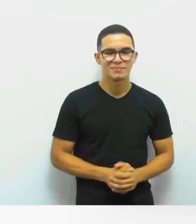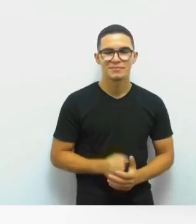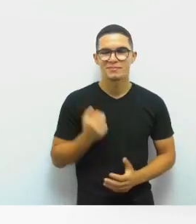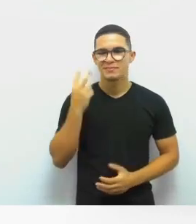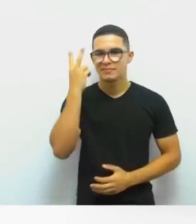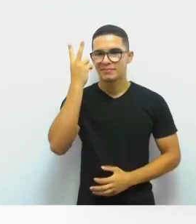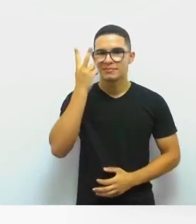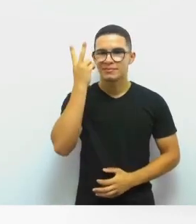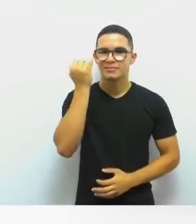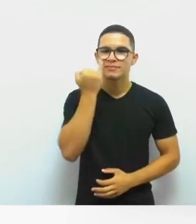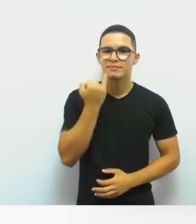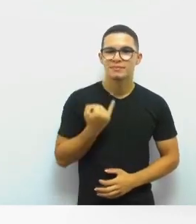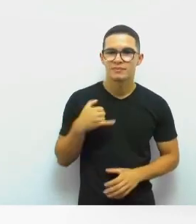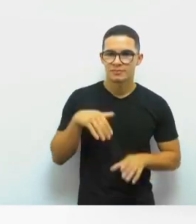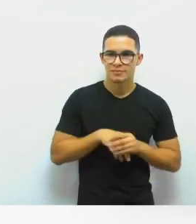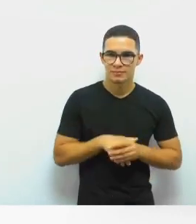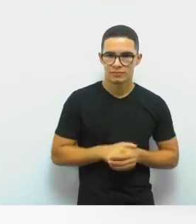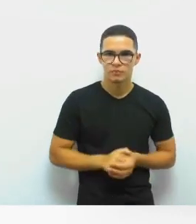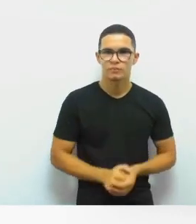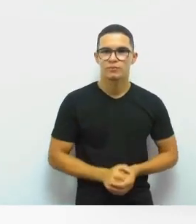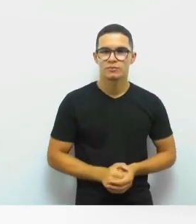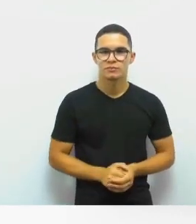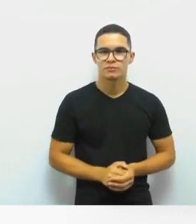Vereadora Jane Veiga, por gentileza.